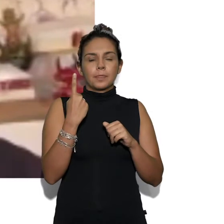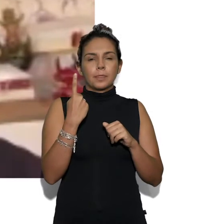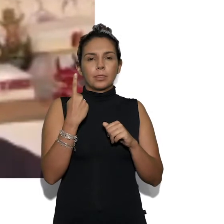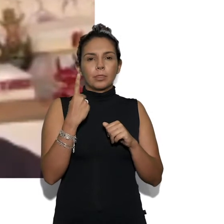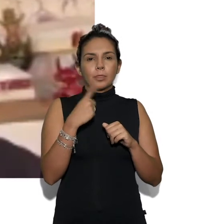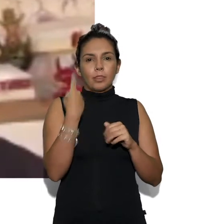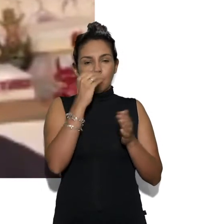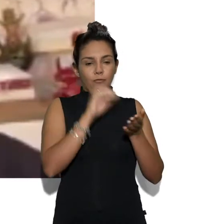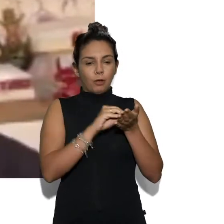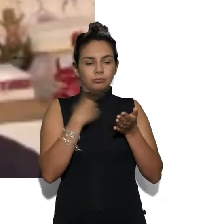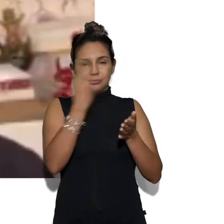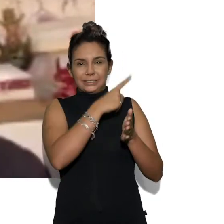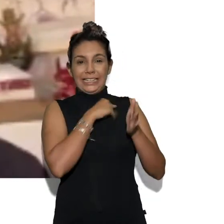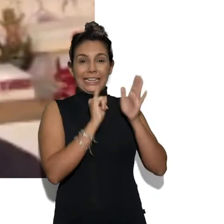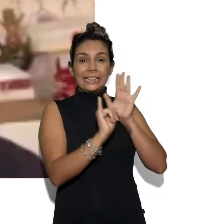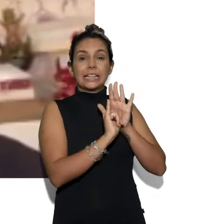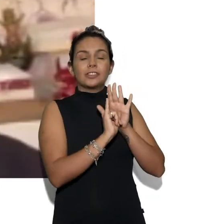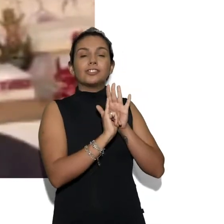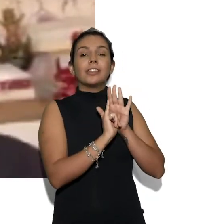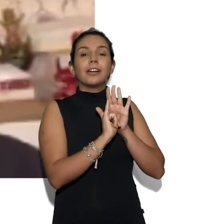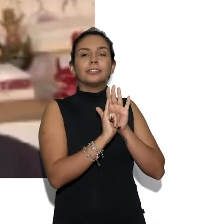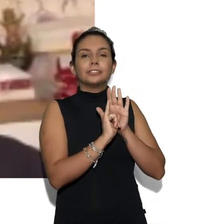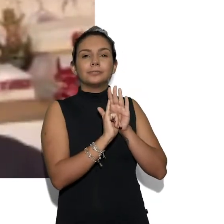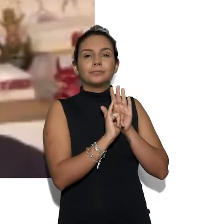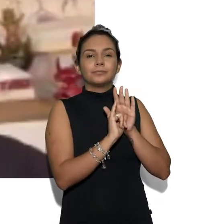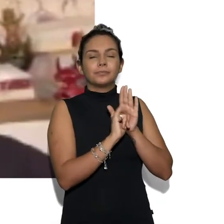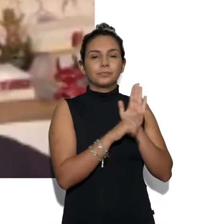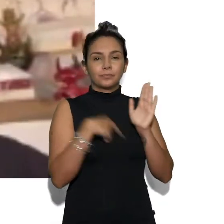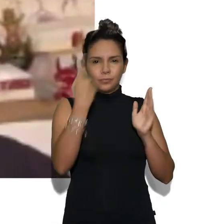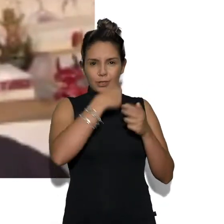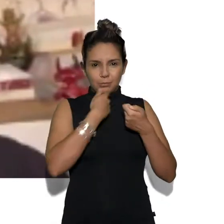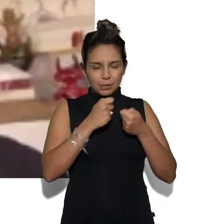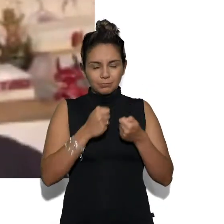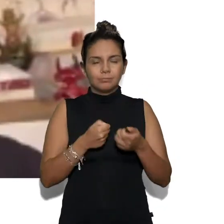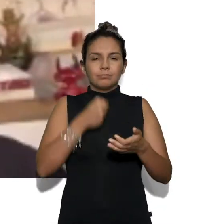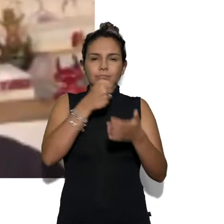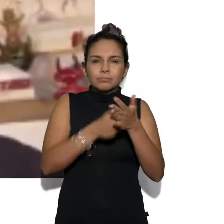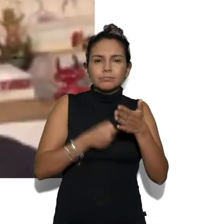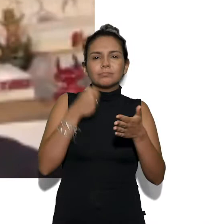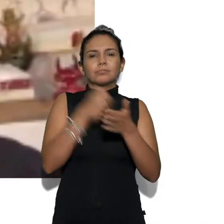nossa identidade. Se nós não pudermos exercer